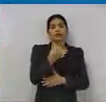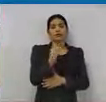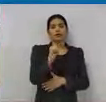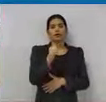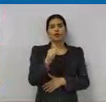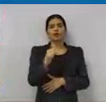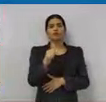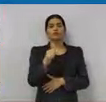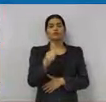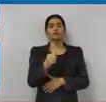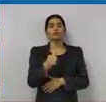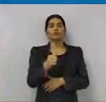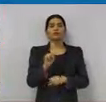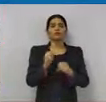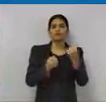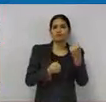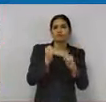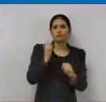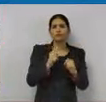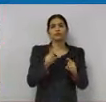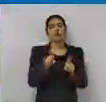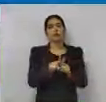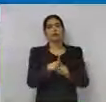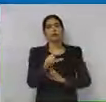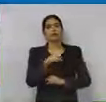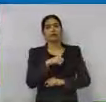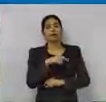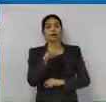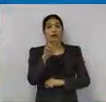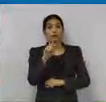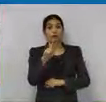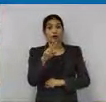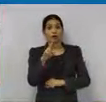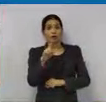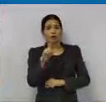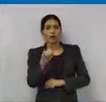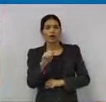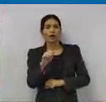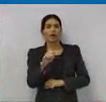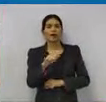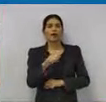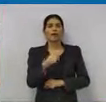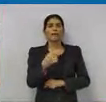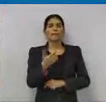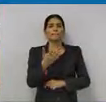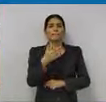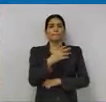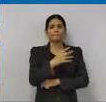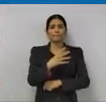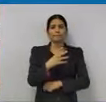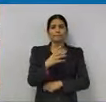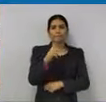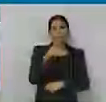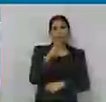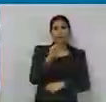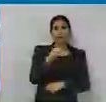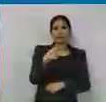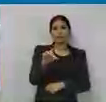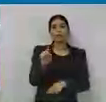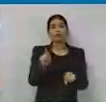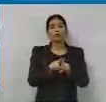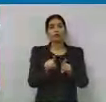macromedidores com válvulas de redução de pressão e data loggers, que são computadores que fazem o